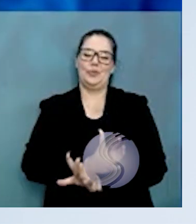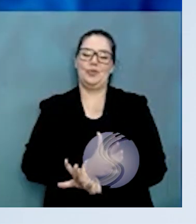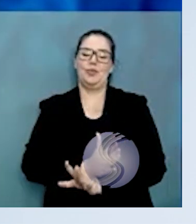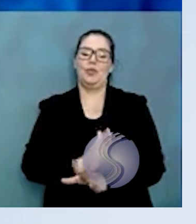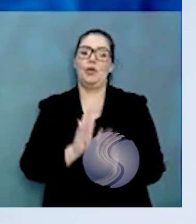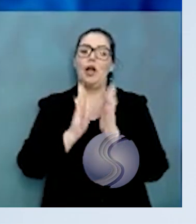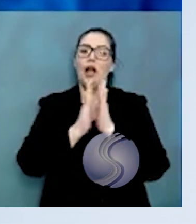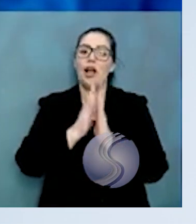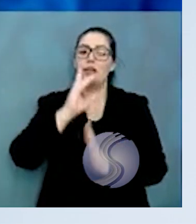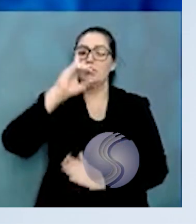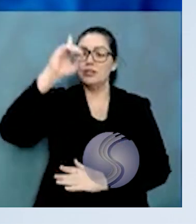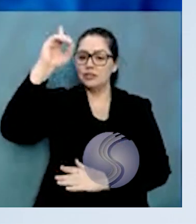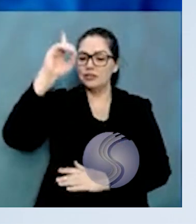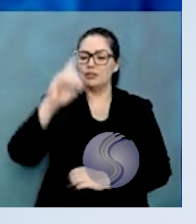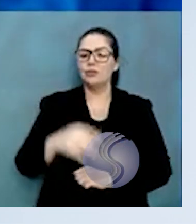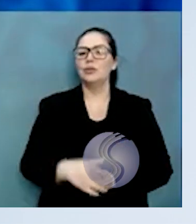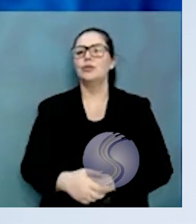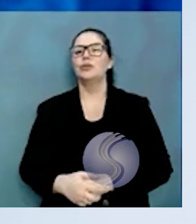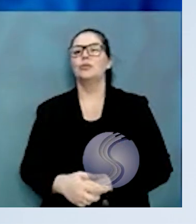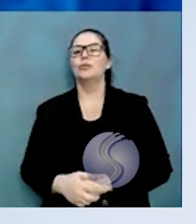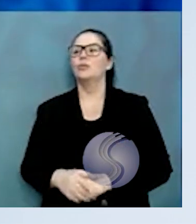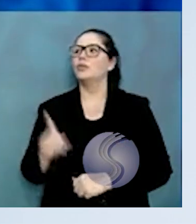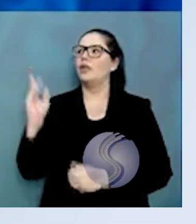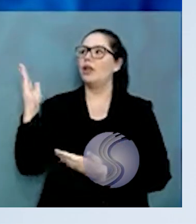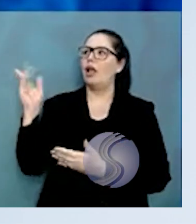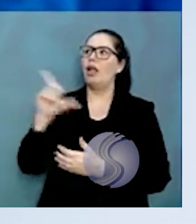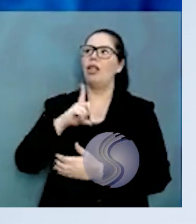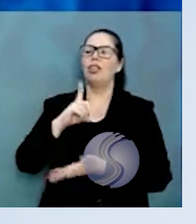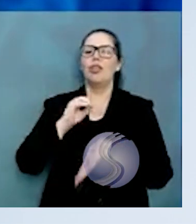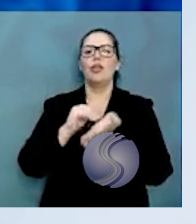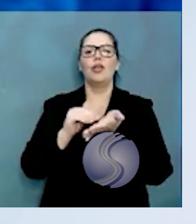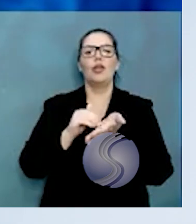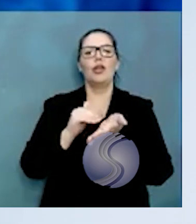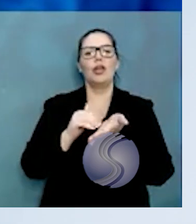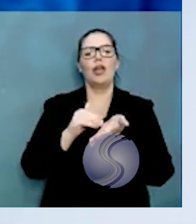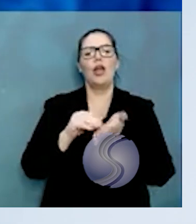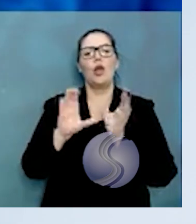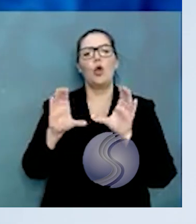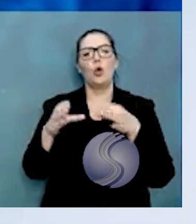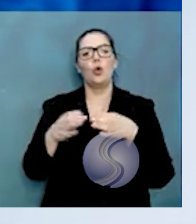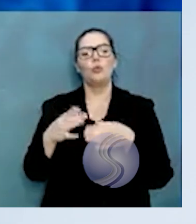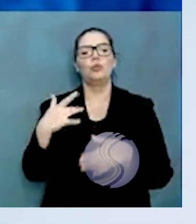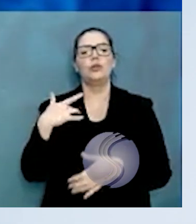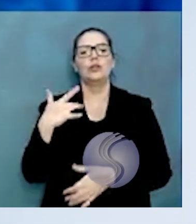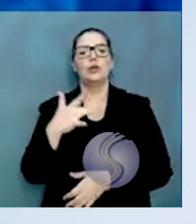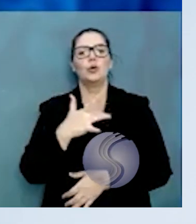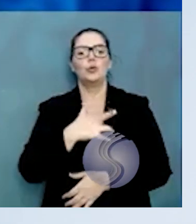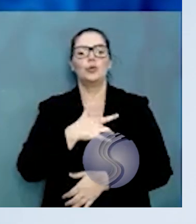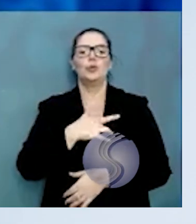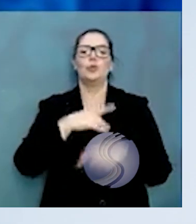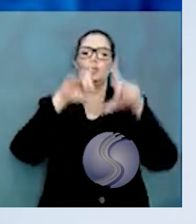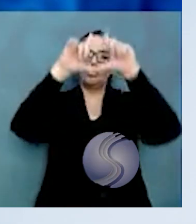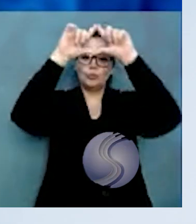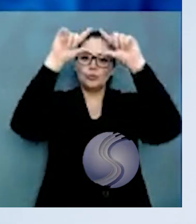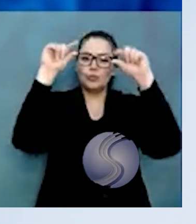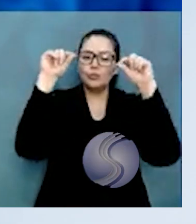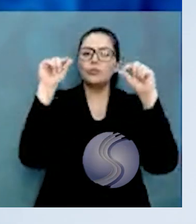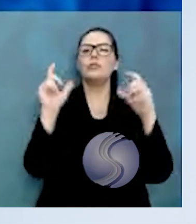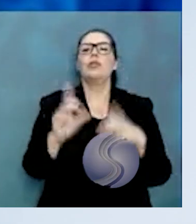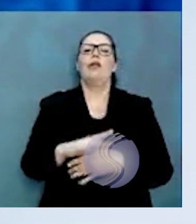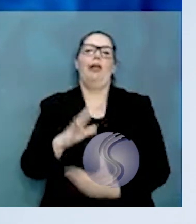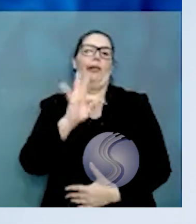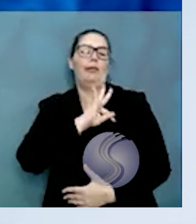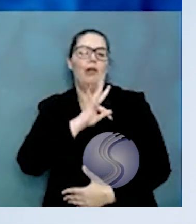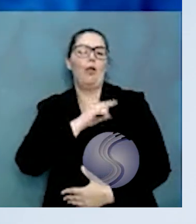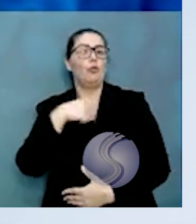essa imagem aí dos nossos enfermeiros, nossa equipe, ambulância, motorista, que foi buscar esse paciente que já